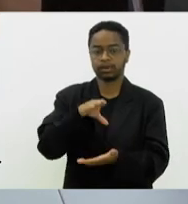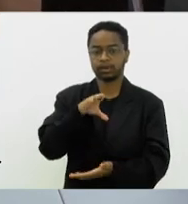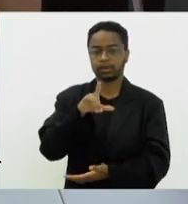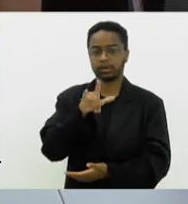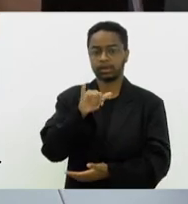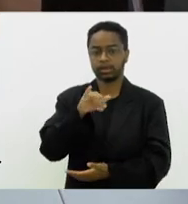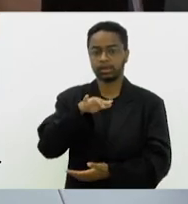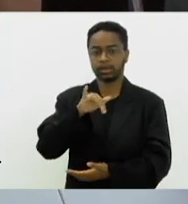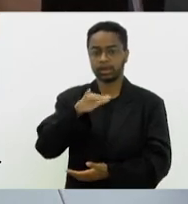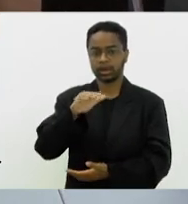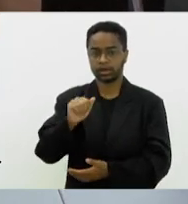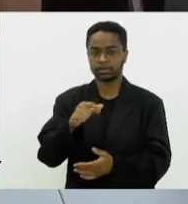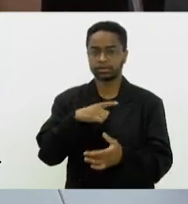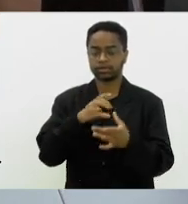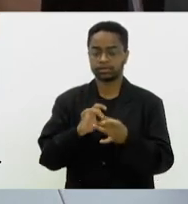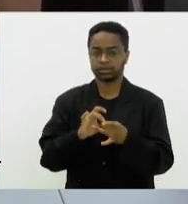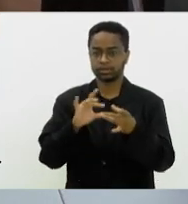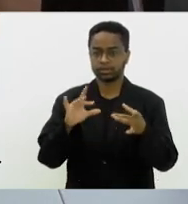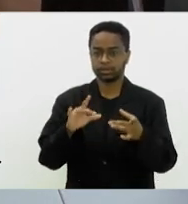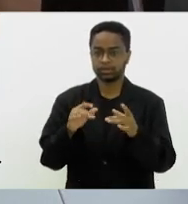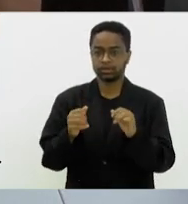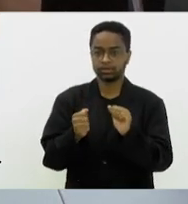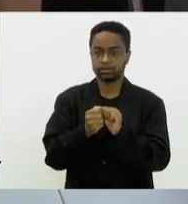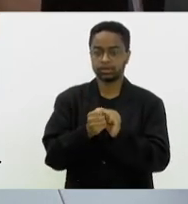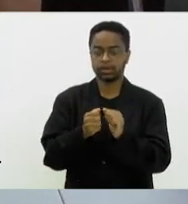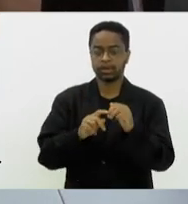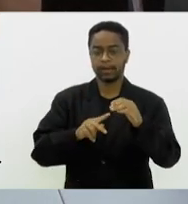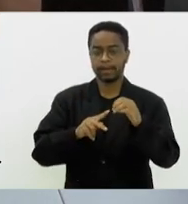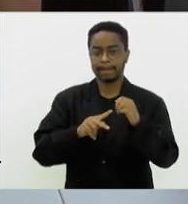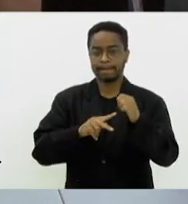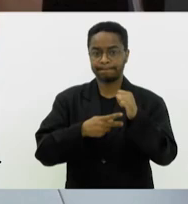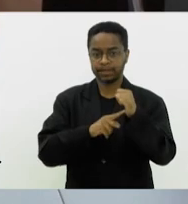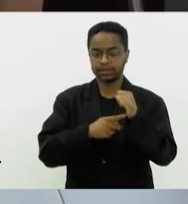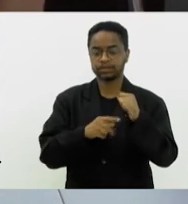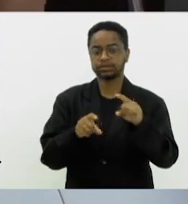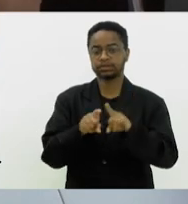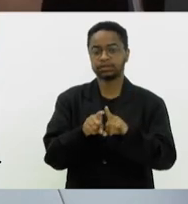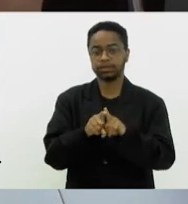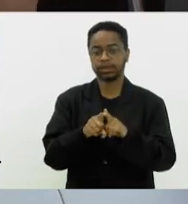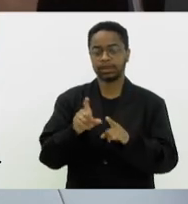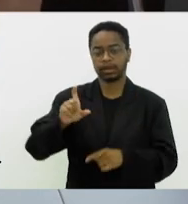credenciadas com PIX, mas também com